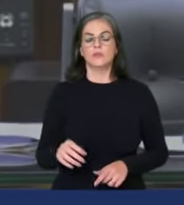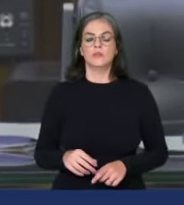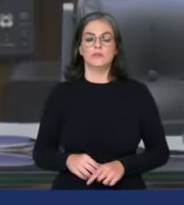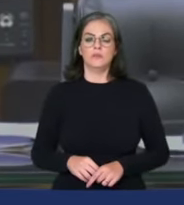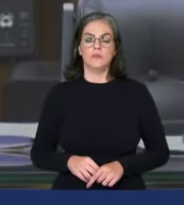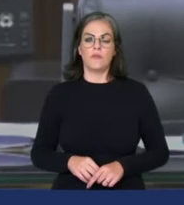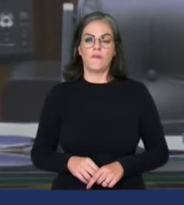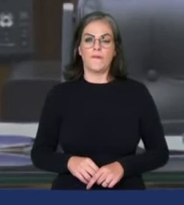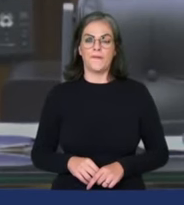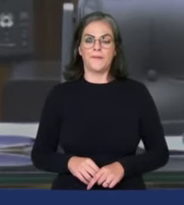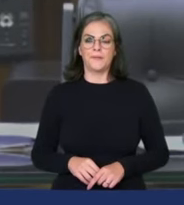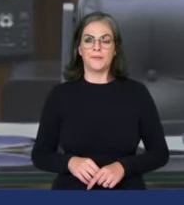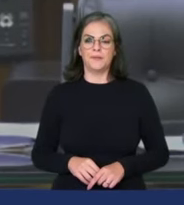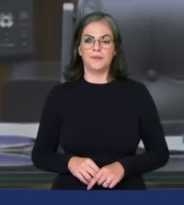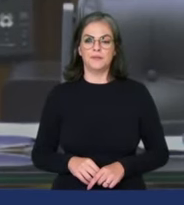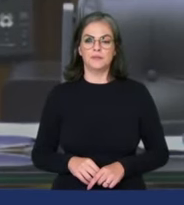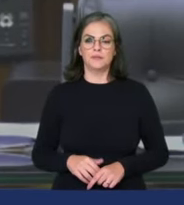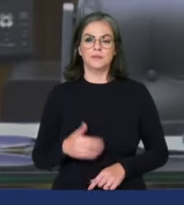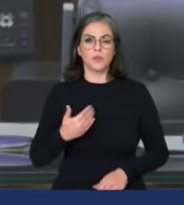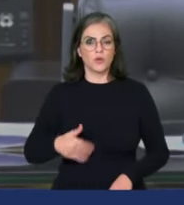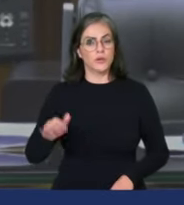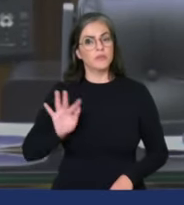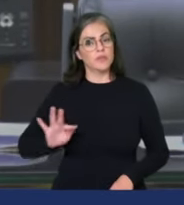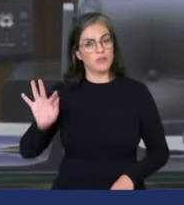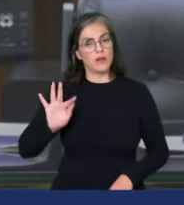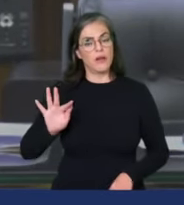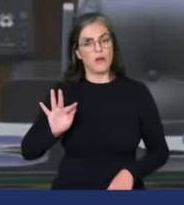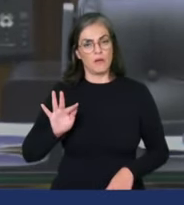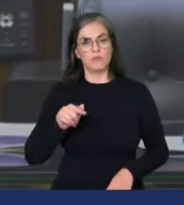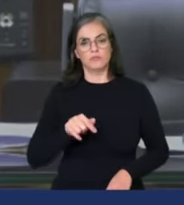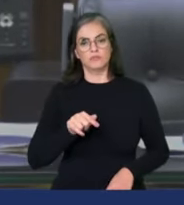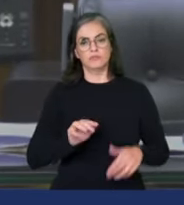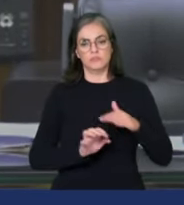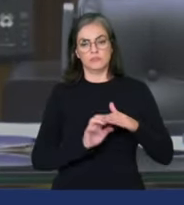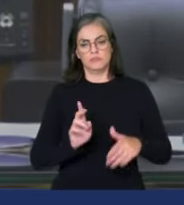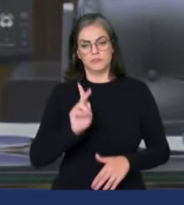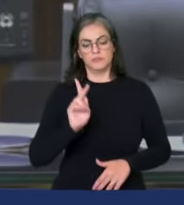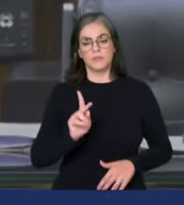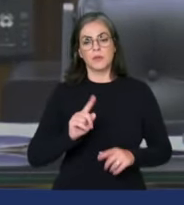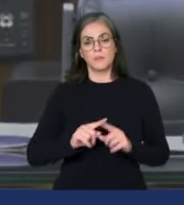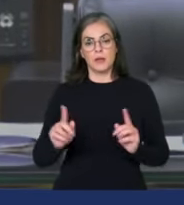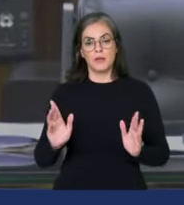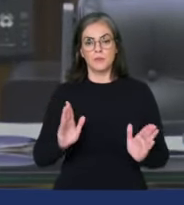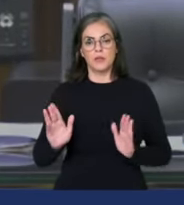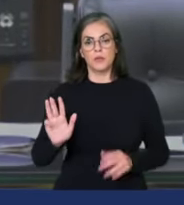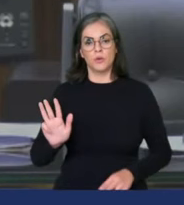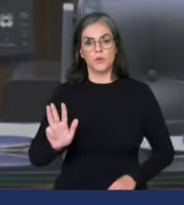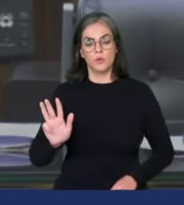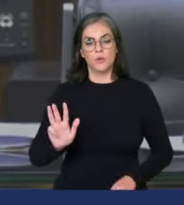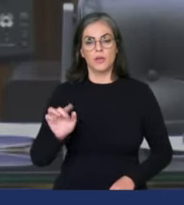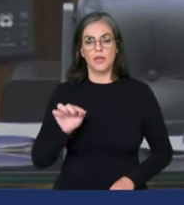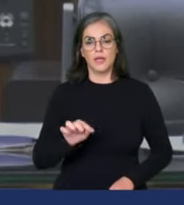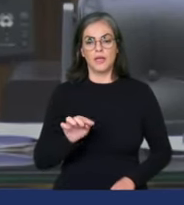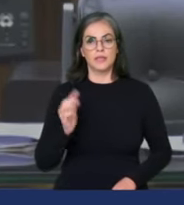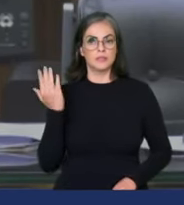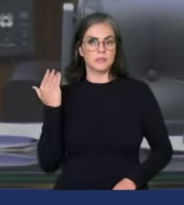a participação da União na Petrobras. Com o presidente Lula, esse número saiu de